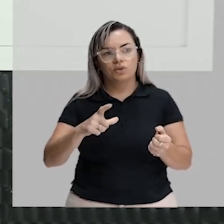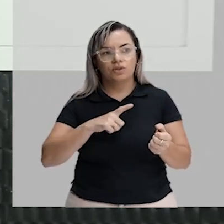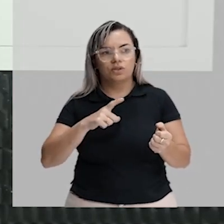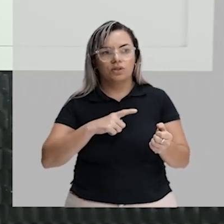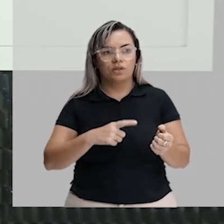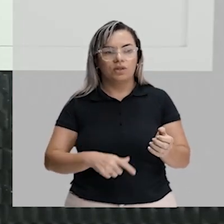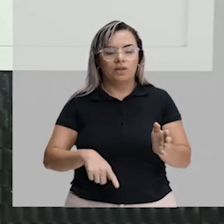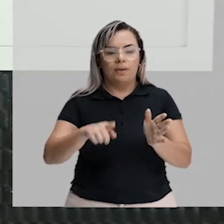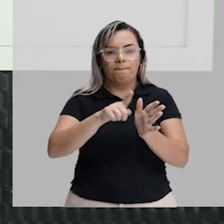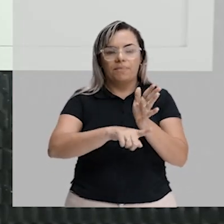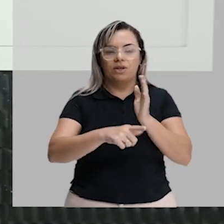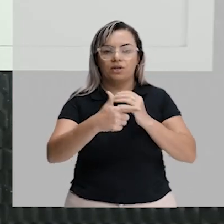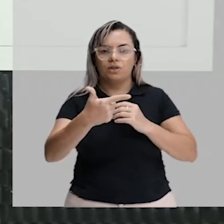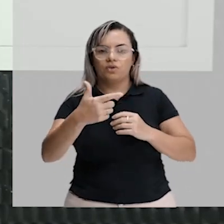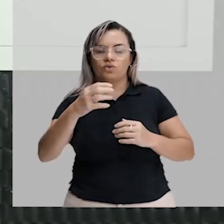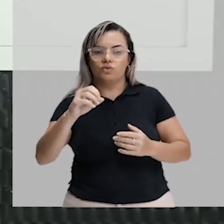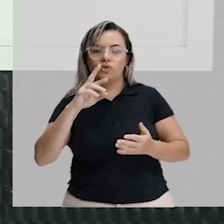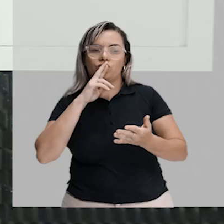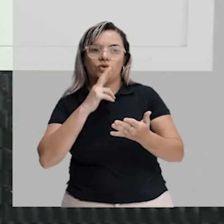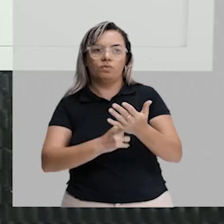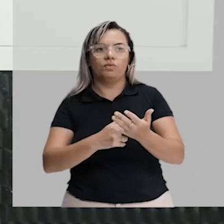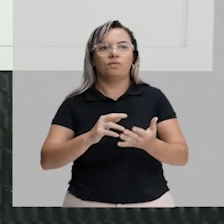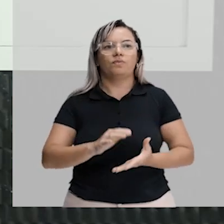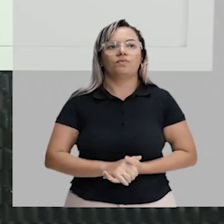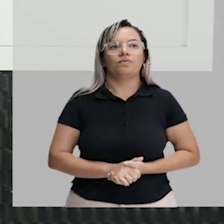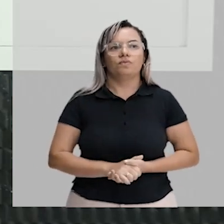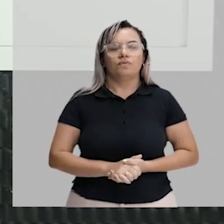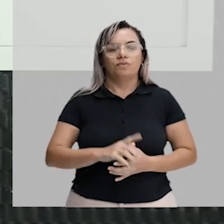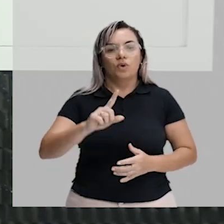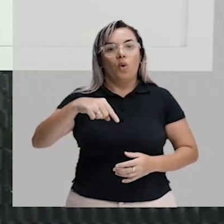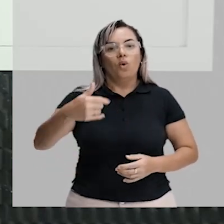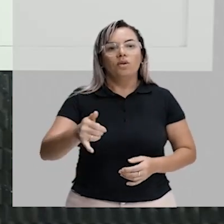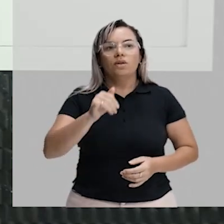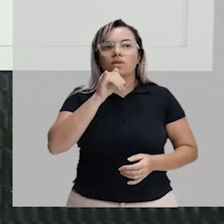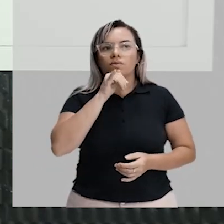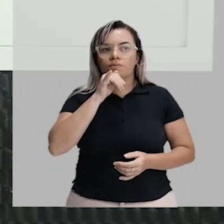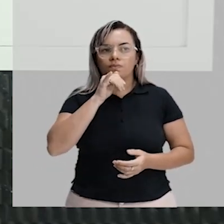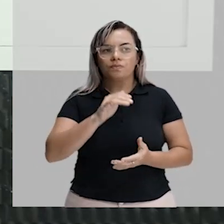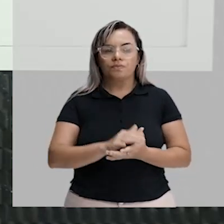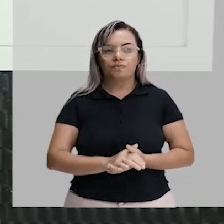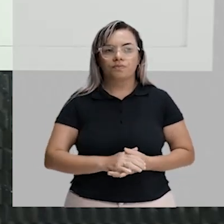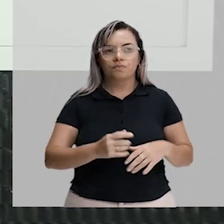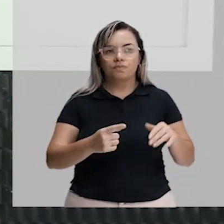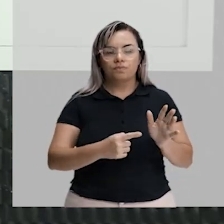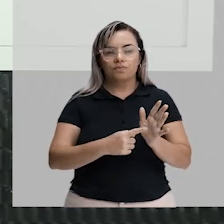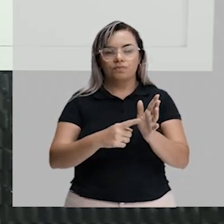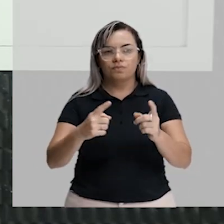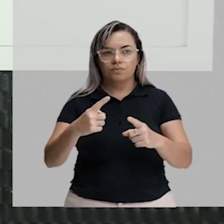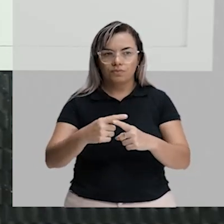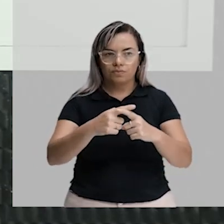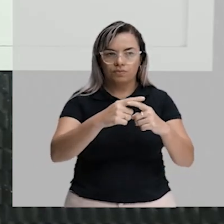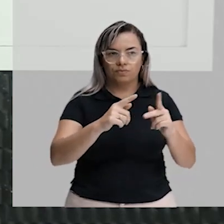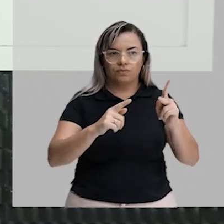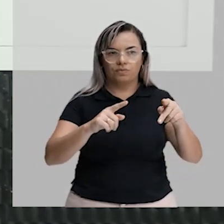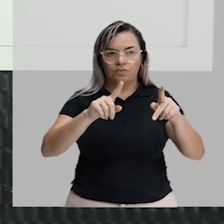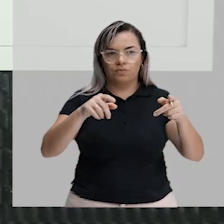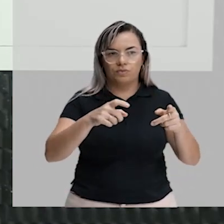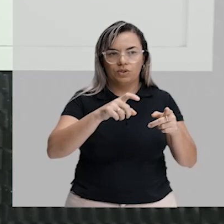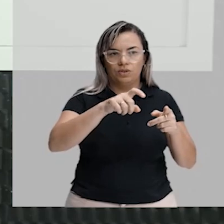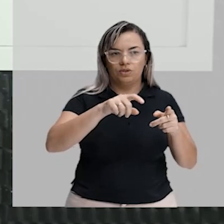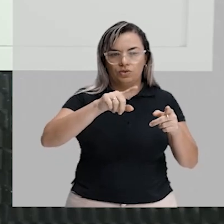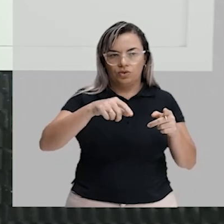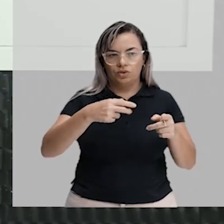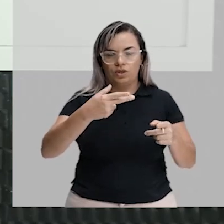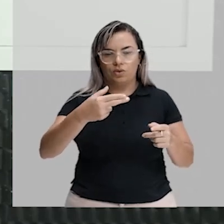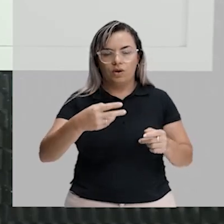o polinômio px igual a menos 4x ao cubo, mais 2x mais x menos 1, calcule o P1 e o